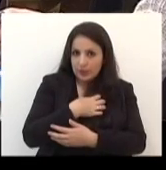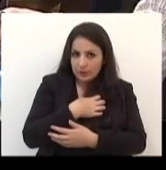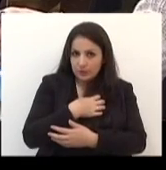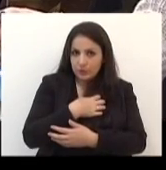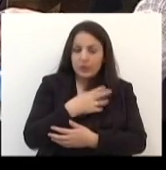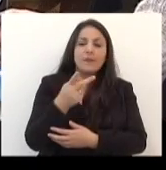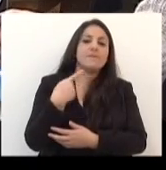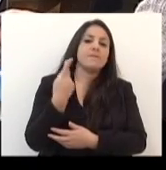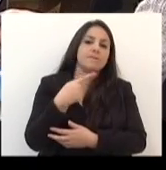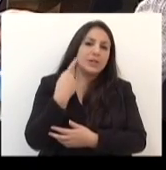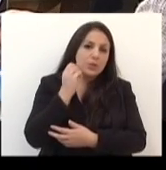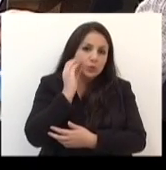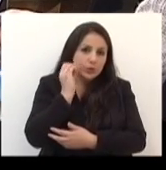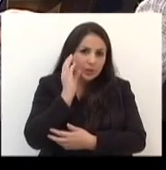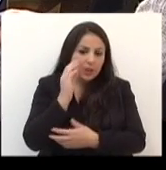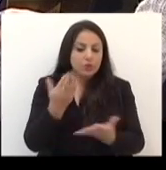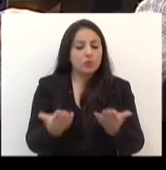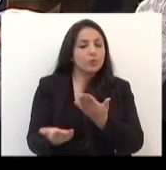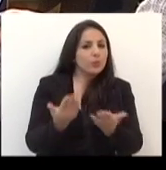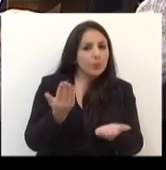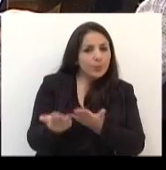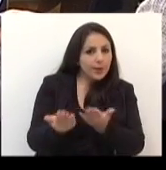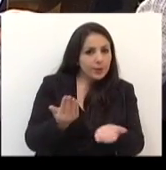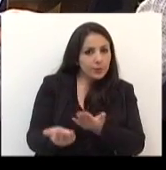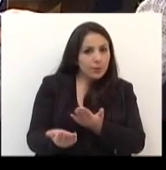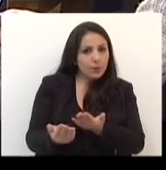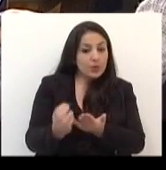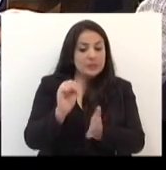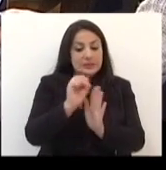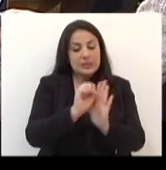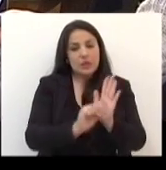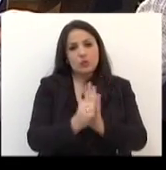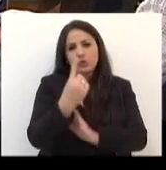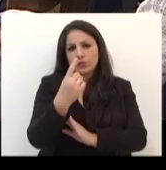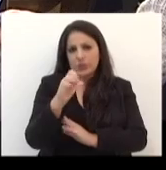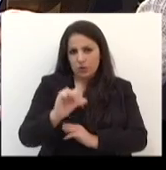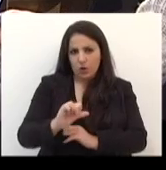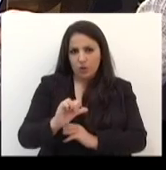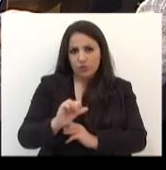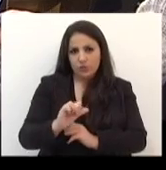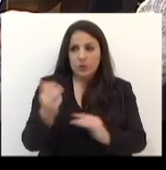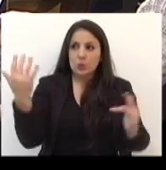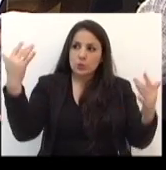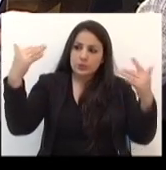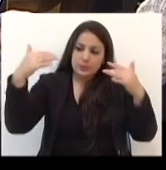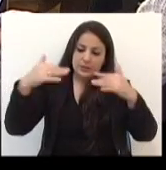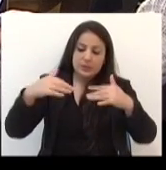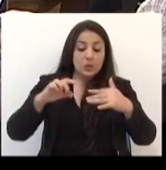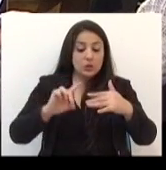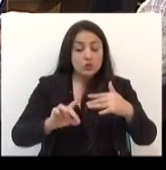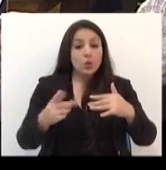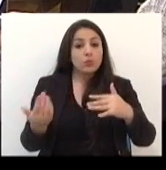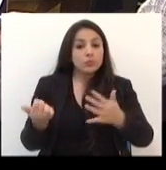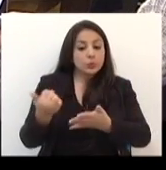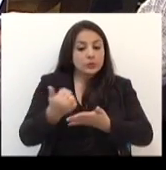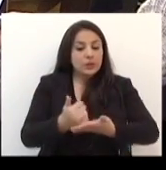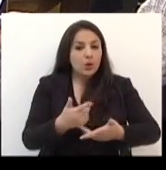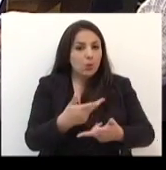vereadora comparou de que no século XIX os imigrantes só trouxeram coisas boas para o nosso país é